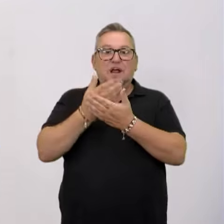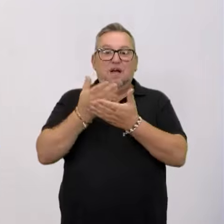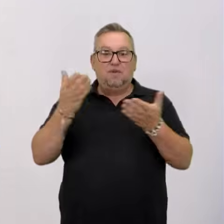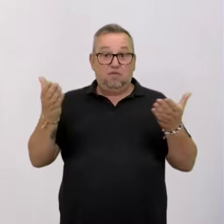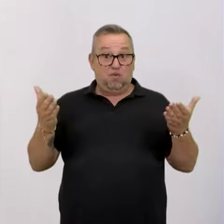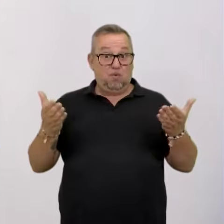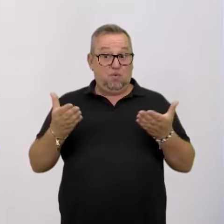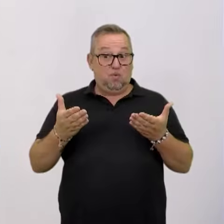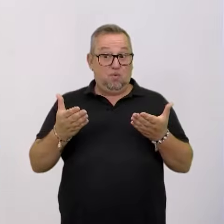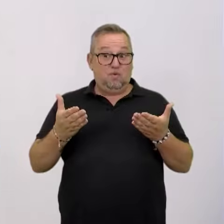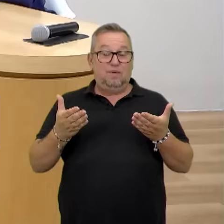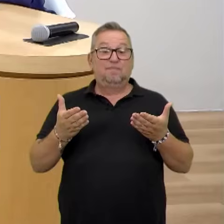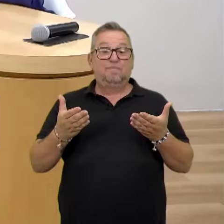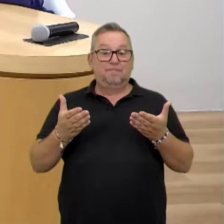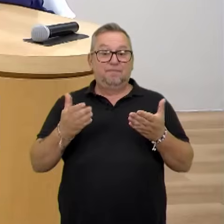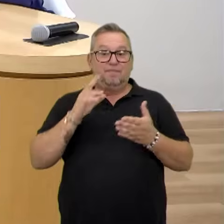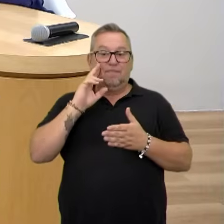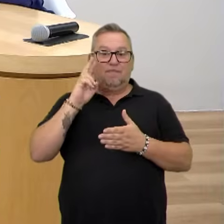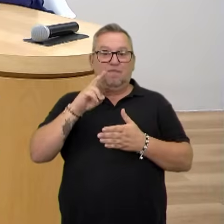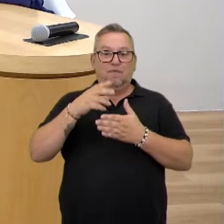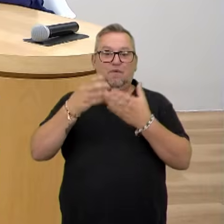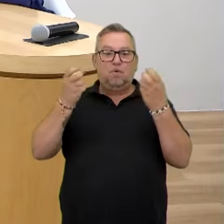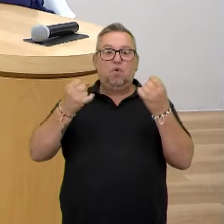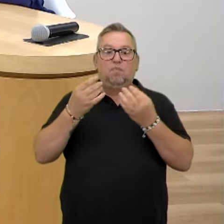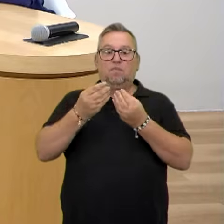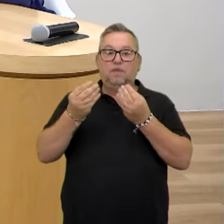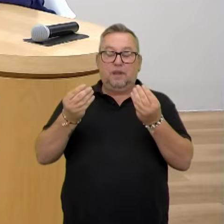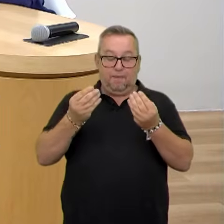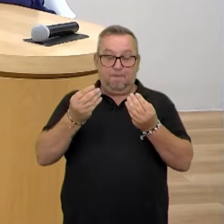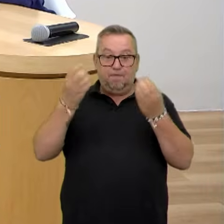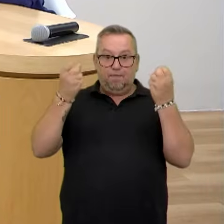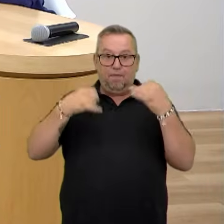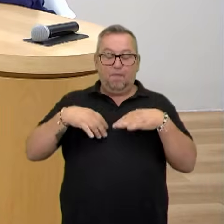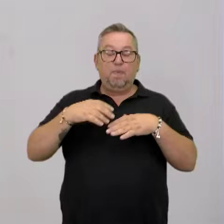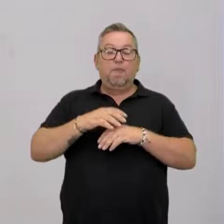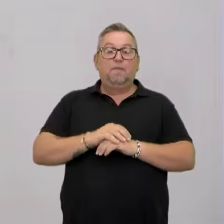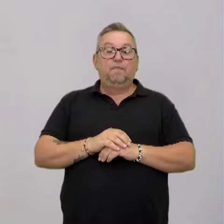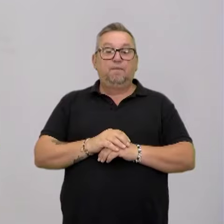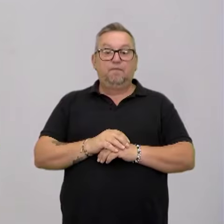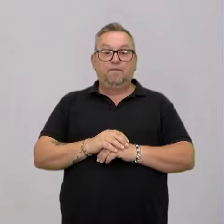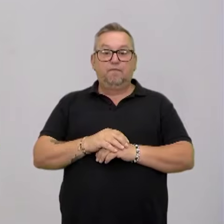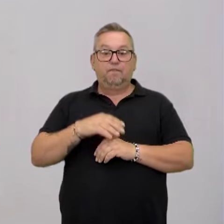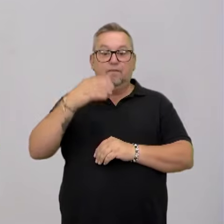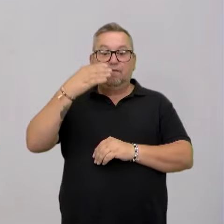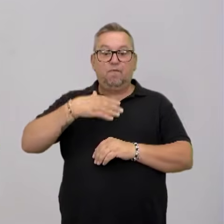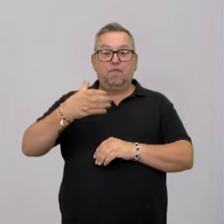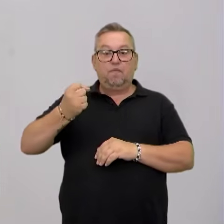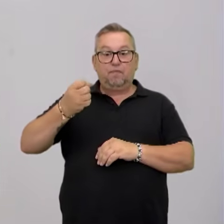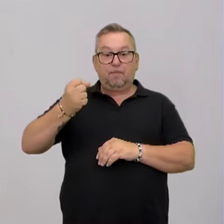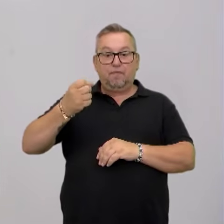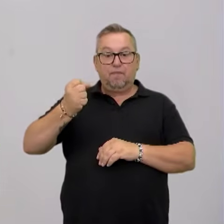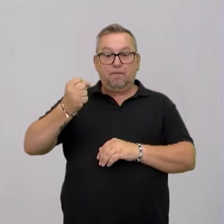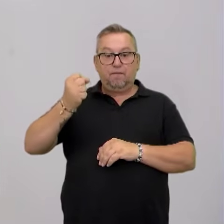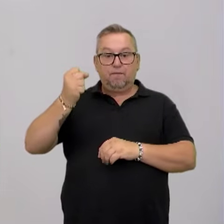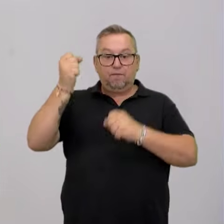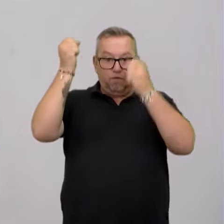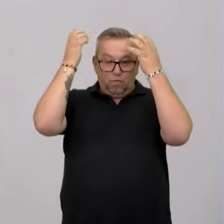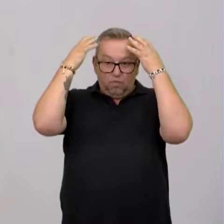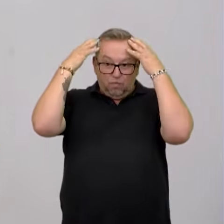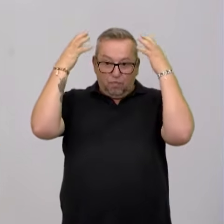de hoje. Elaine, faz a sua audiodescrição, então. Como você é, para os alunos cegos te conhecerem? Eu sou branca. Meu cabelo